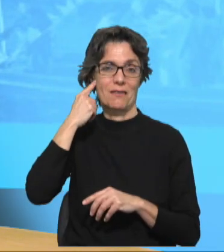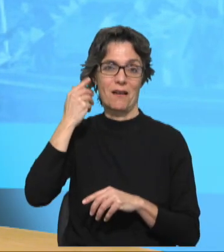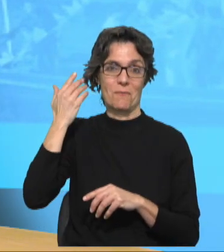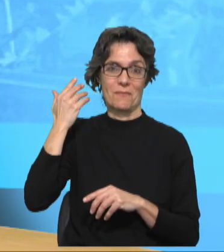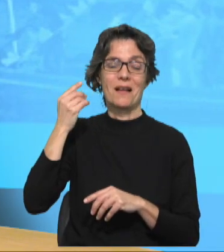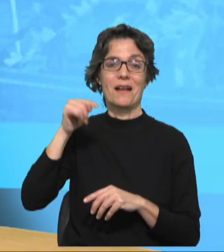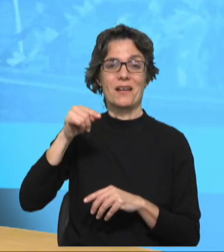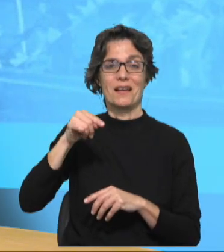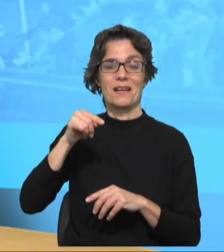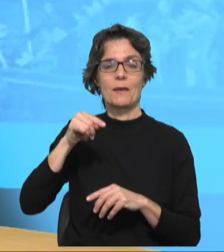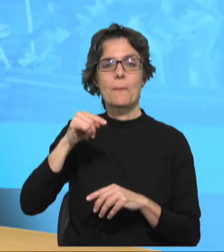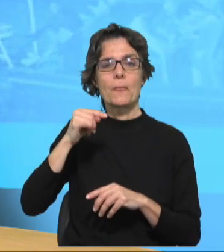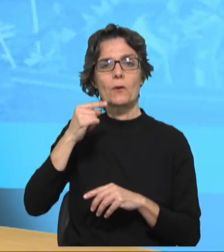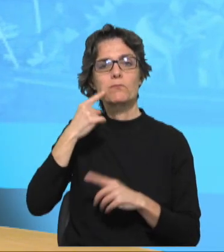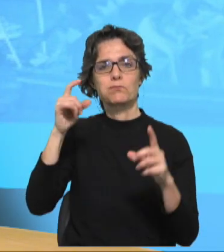título A Defesa.